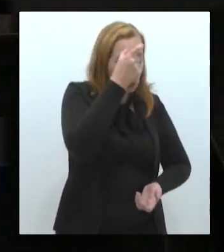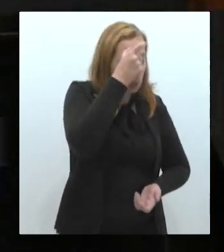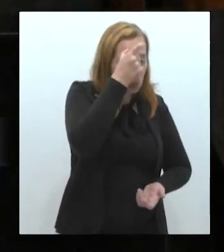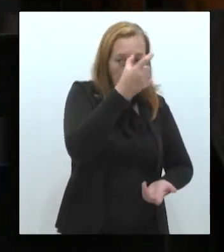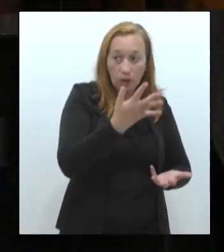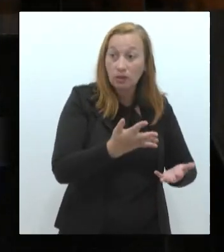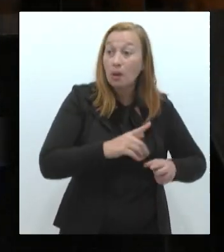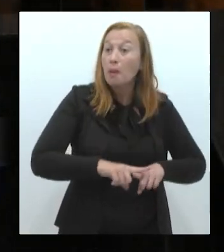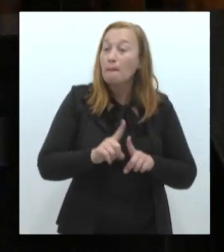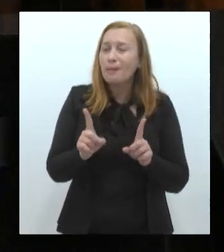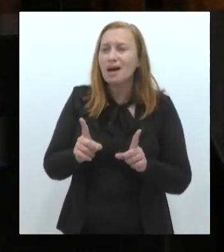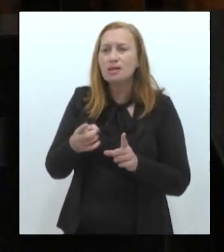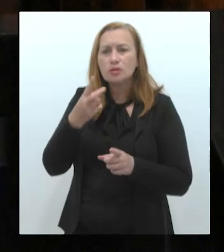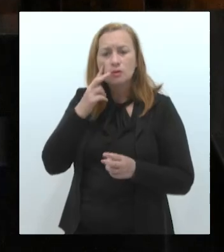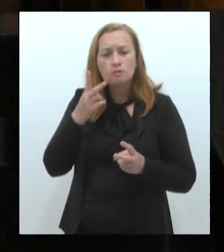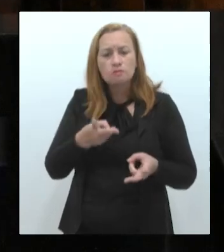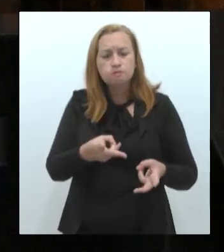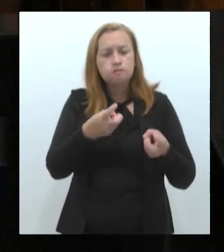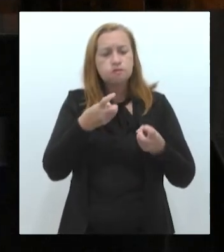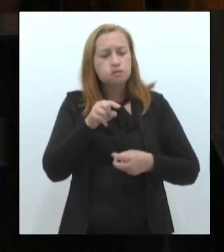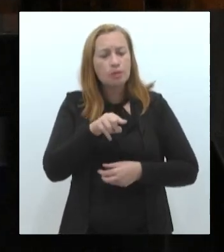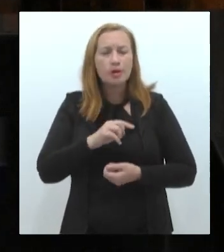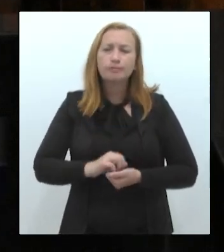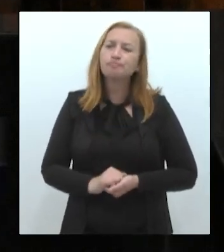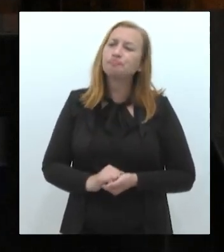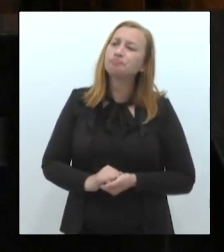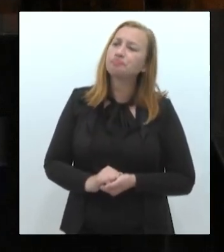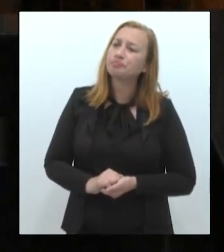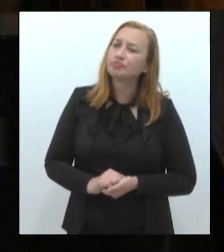Mas alguma coisa me chamou a atenção.